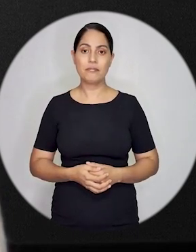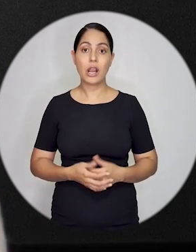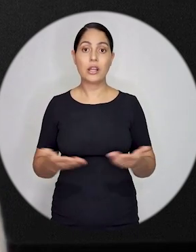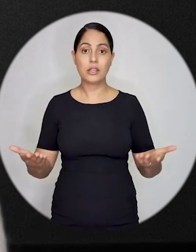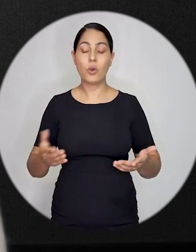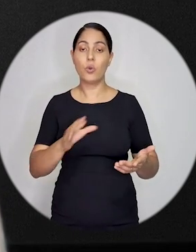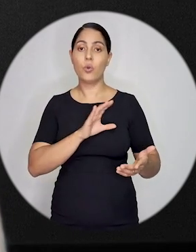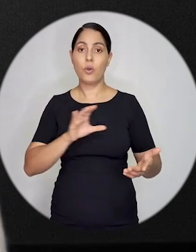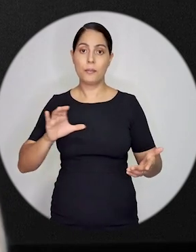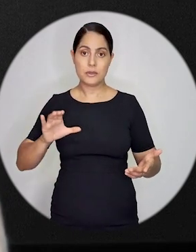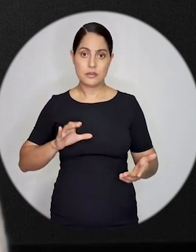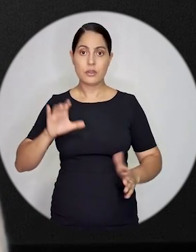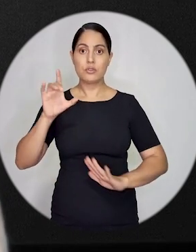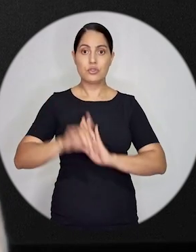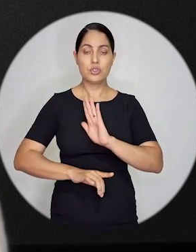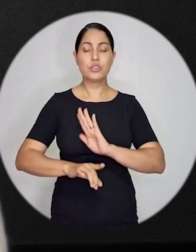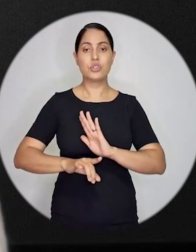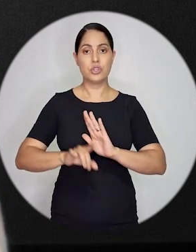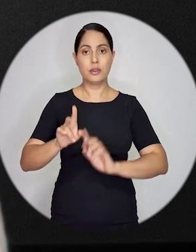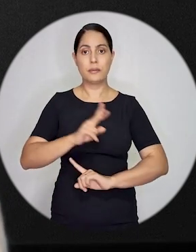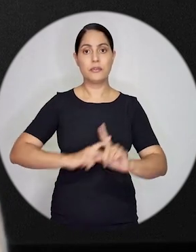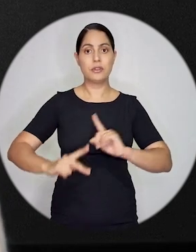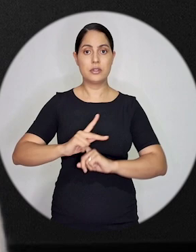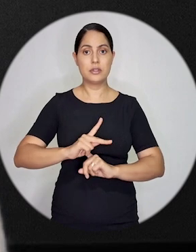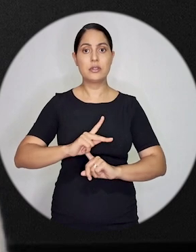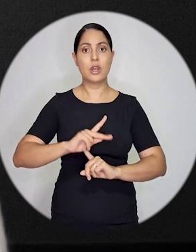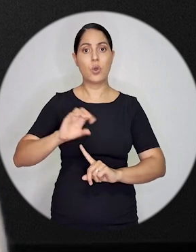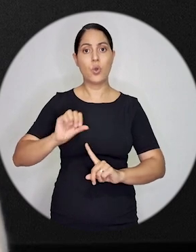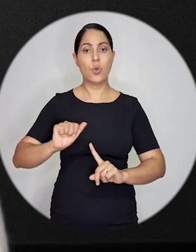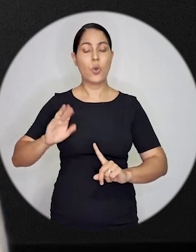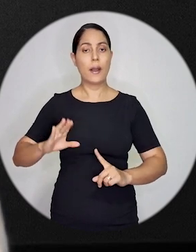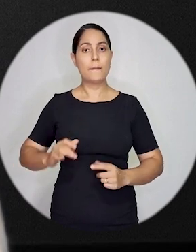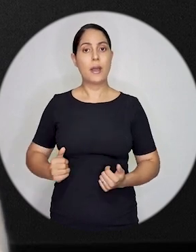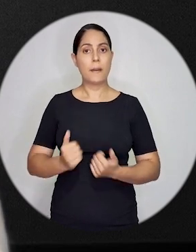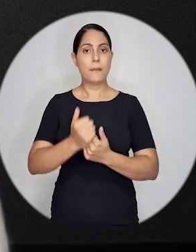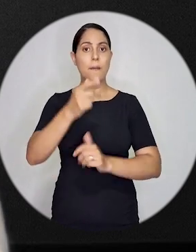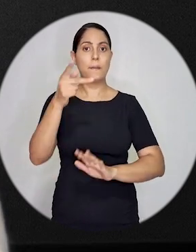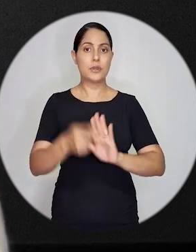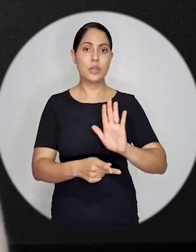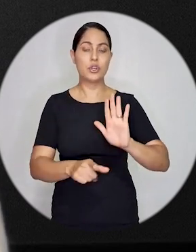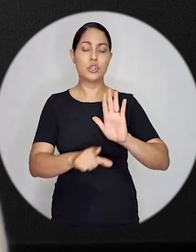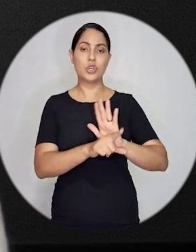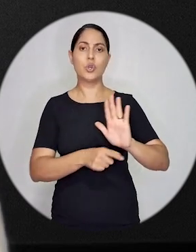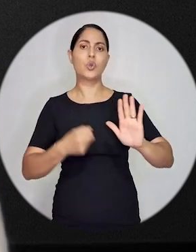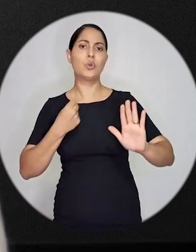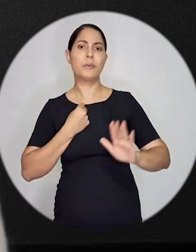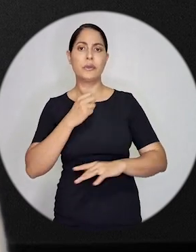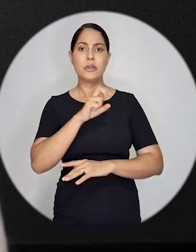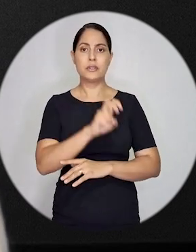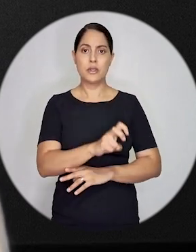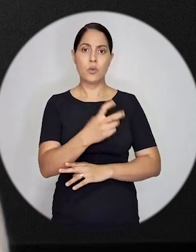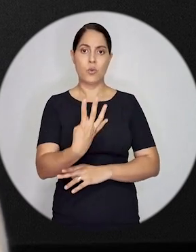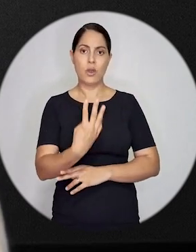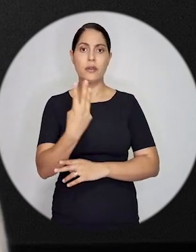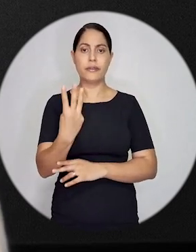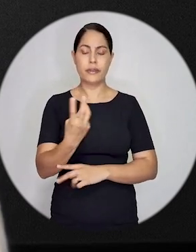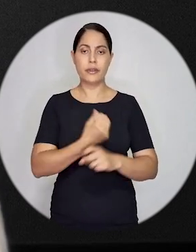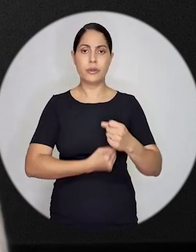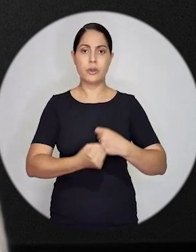da OAB aprovou, na sua sessão de agosto, o apoio ao projeto de lei 543